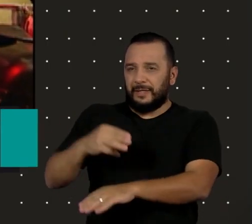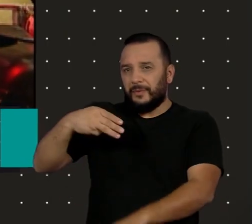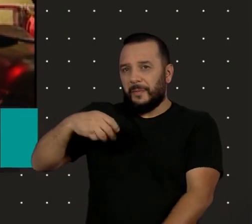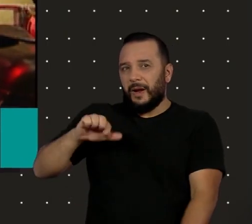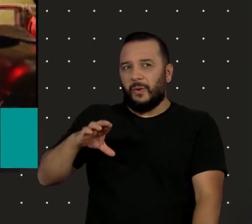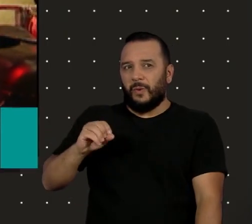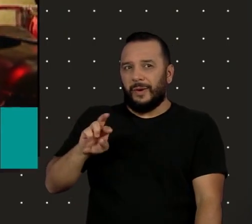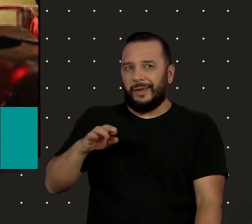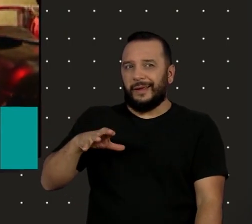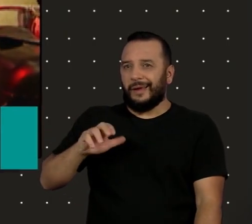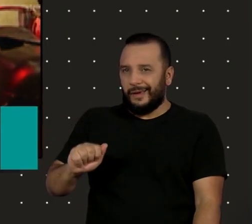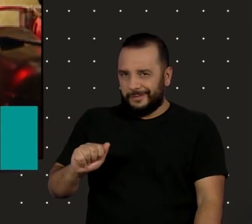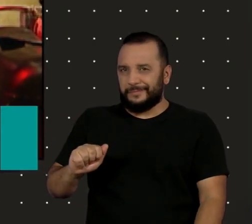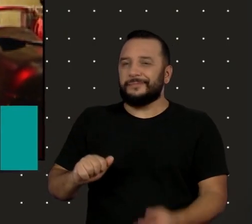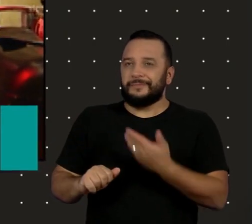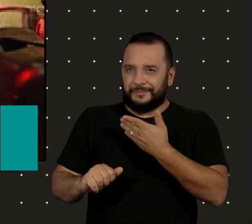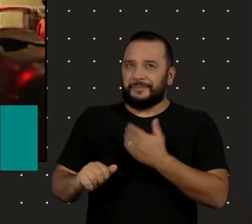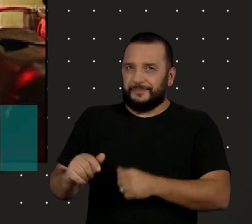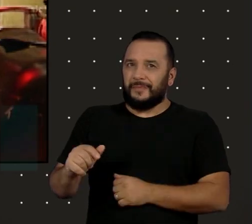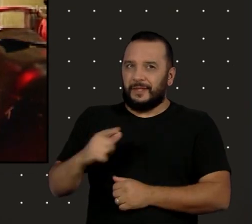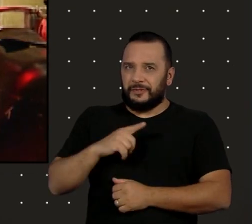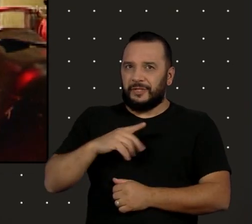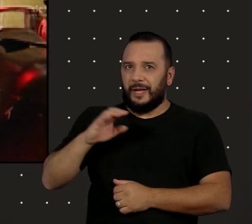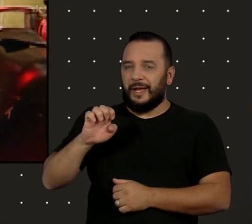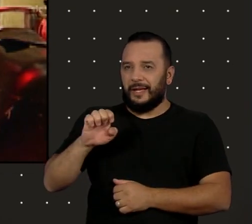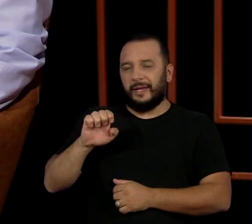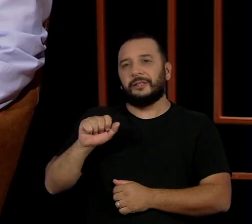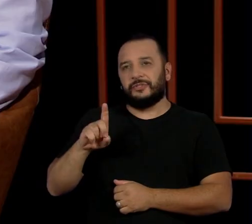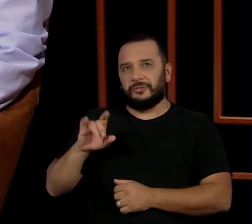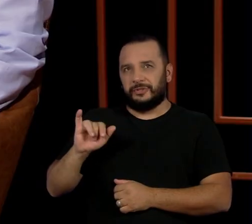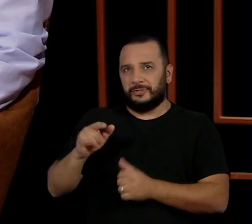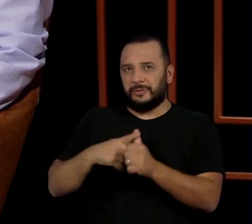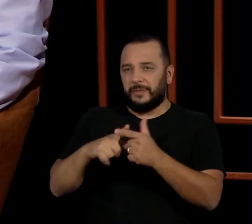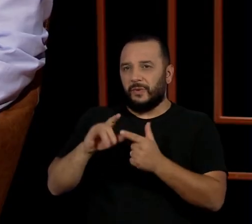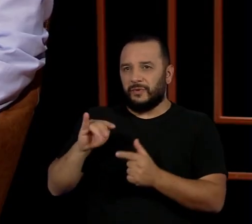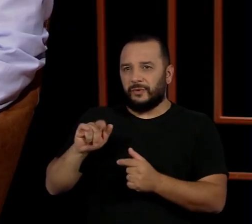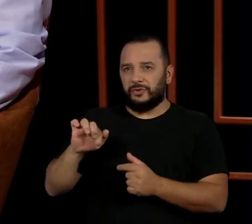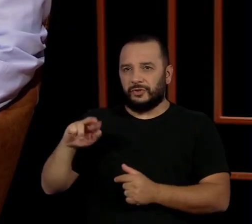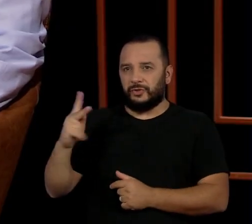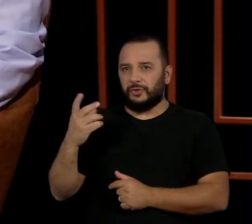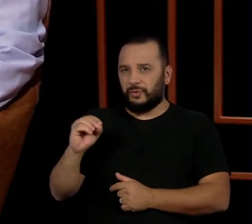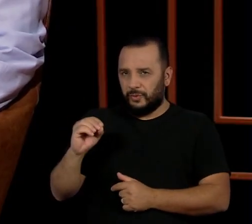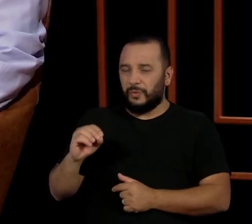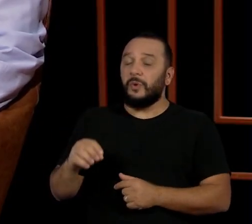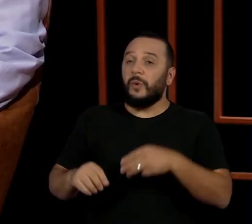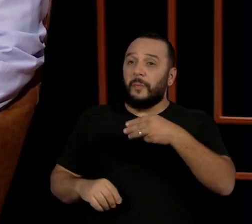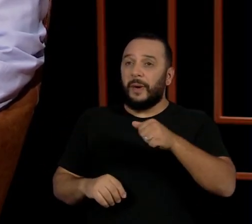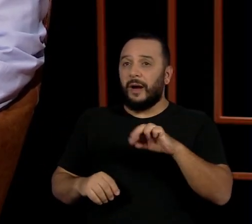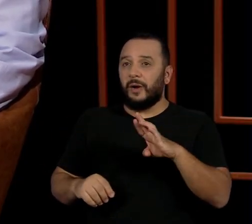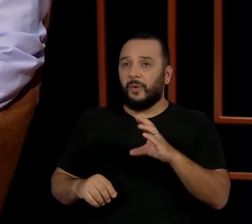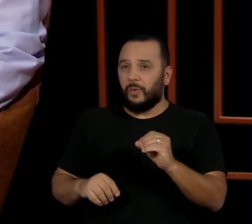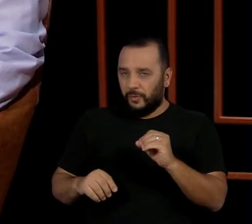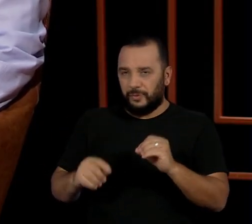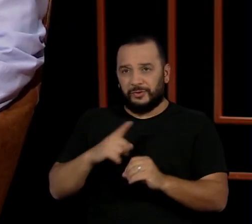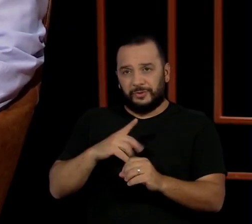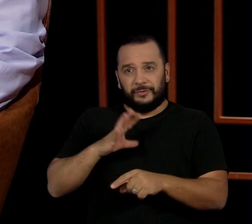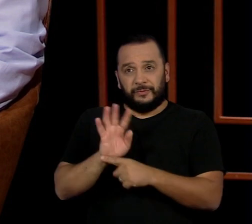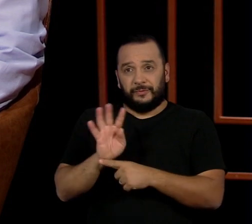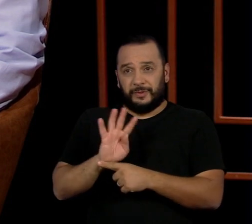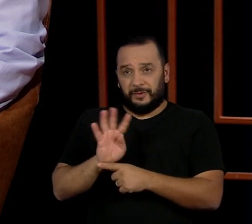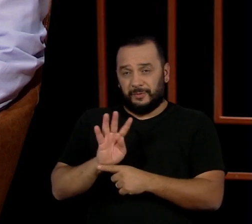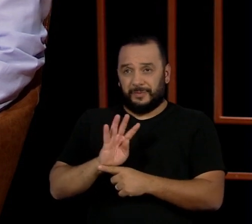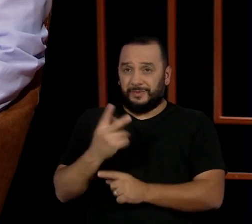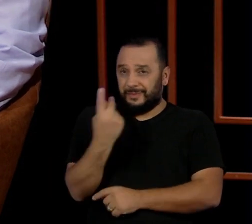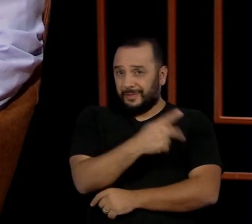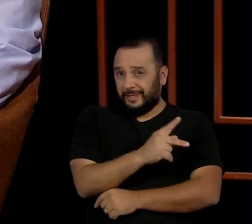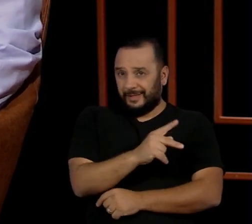Oeste. Que tinha Ed Fraser e Oswaldinho Mendes. Marco Rica fez um filme que ele me dirigiu, que foi o primeiro longa